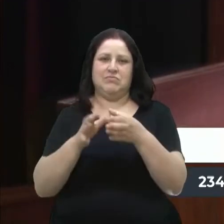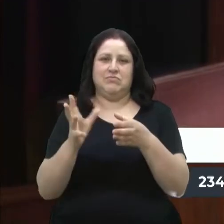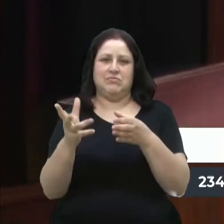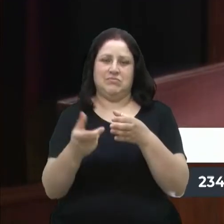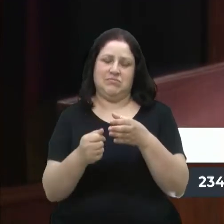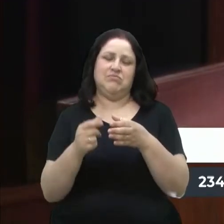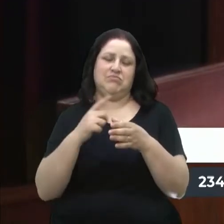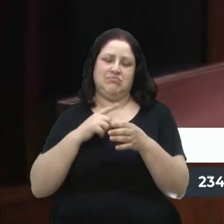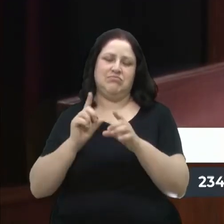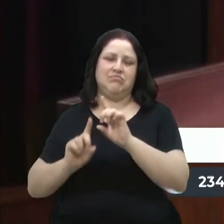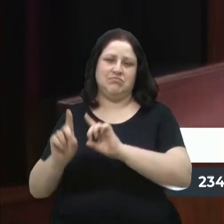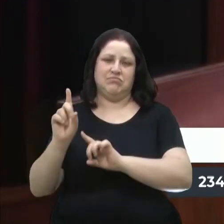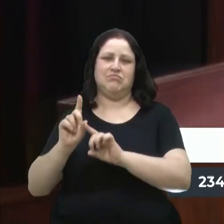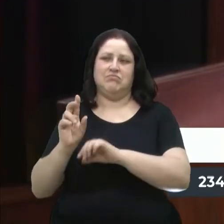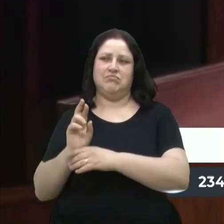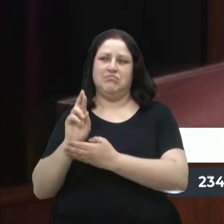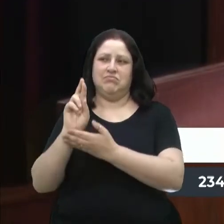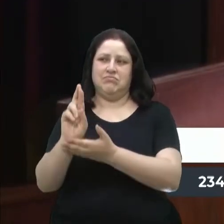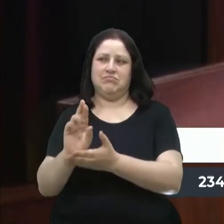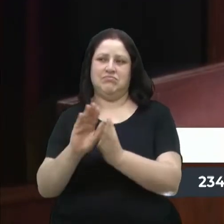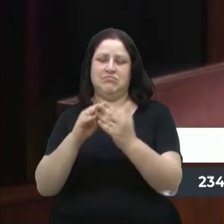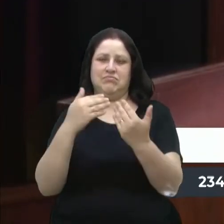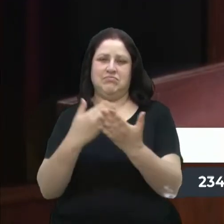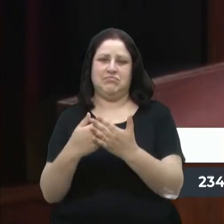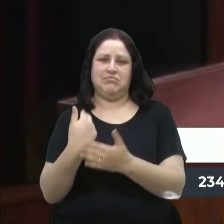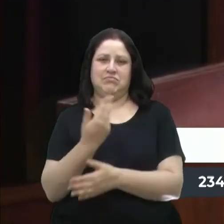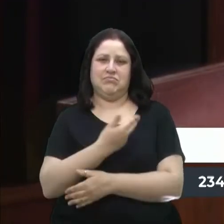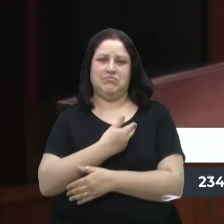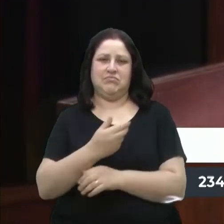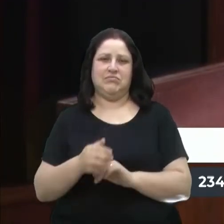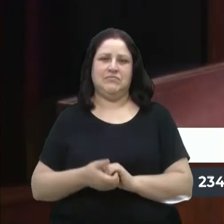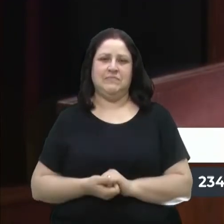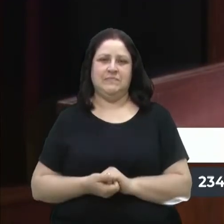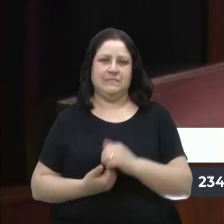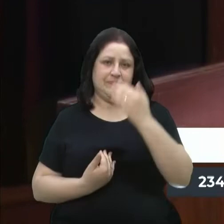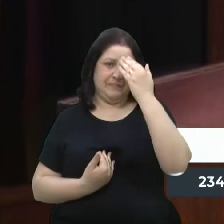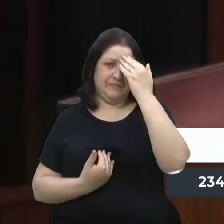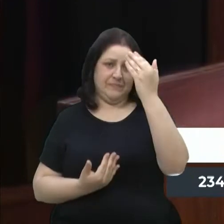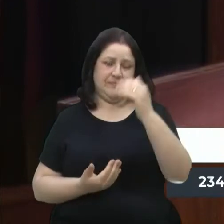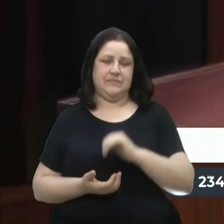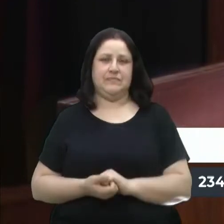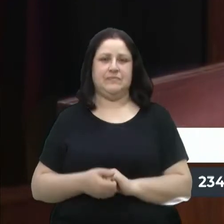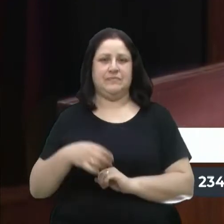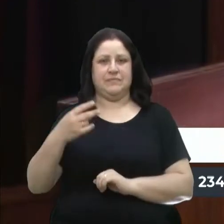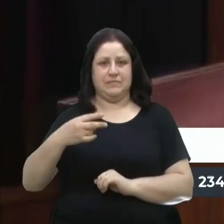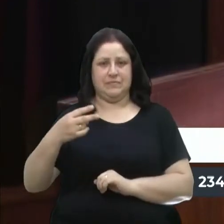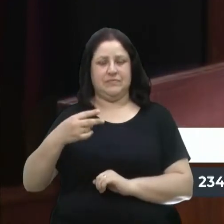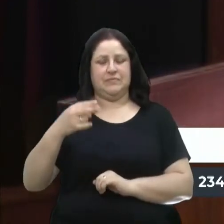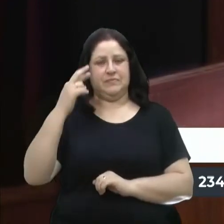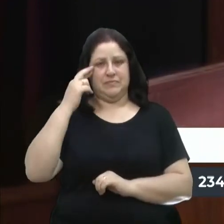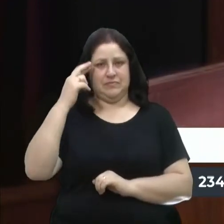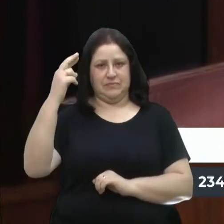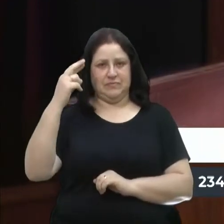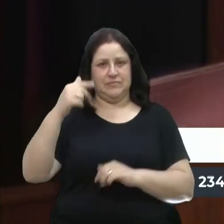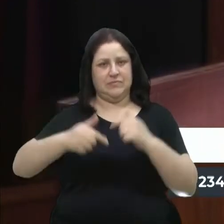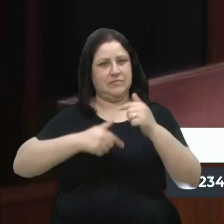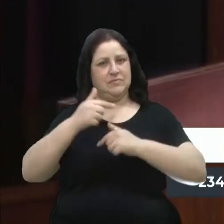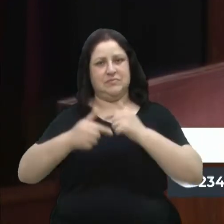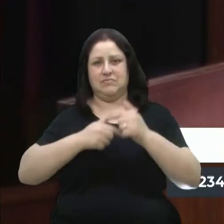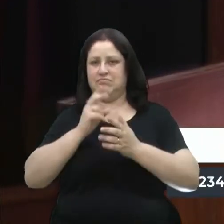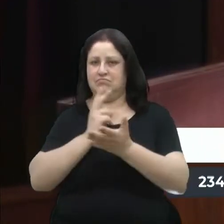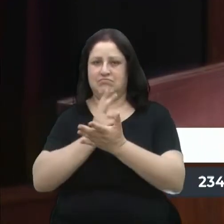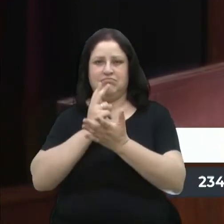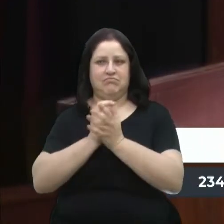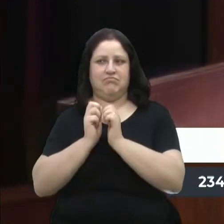estão aqui representando a nossa escola agradecimento aos vices que trabalham incansavelmente junto comigo